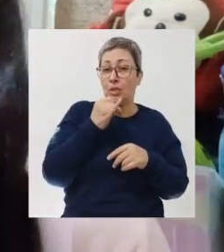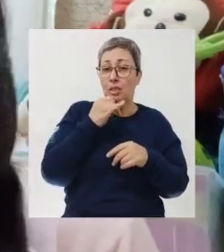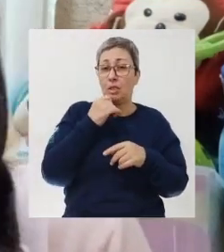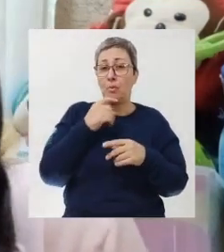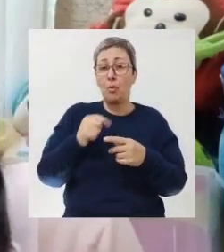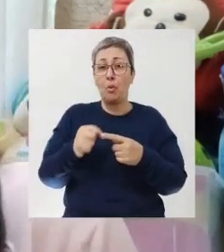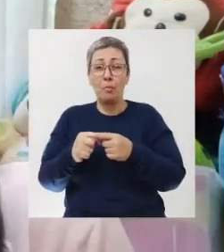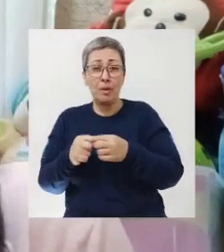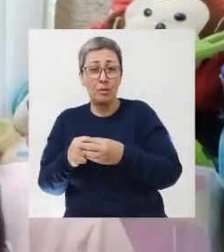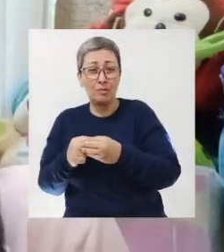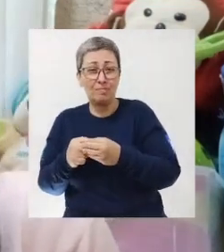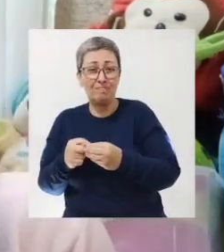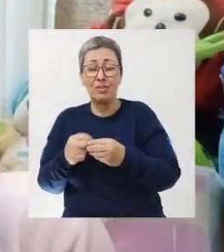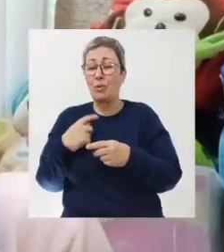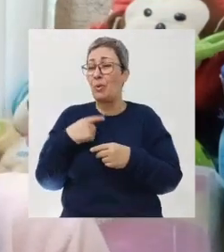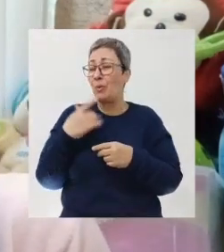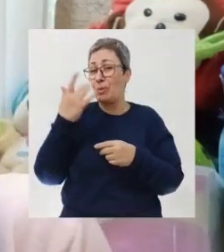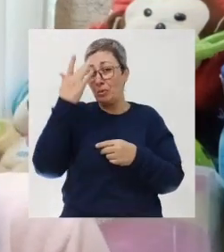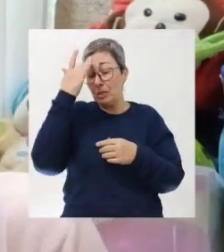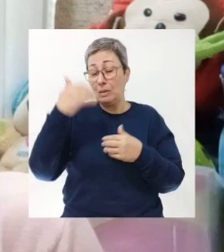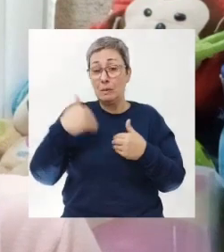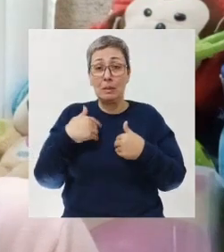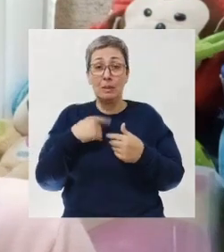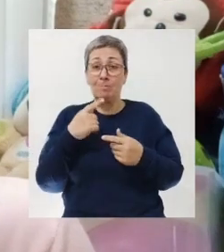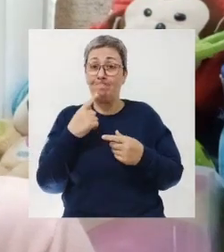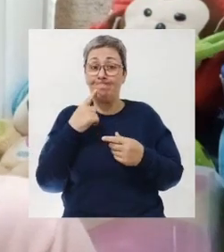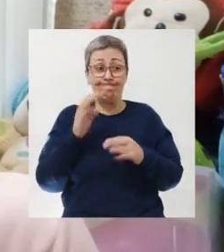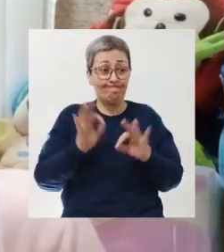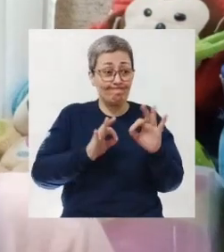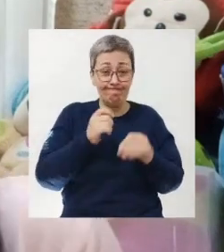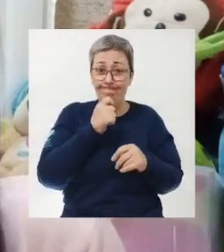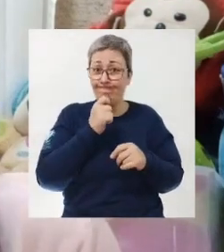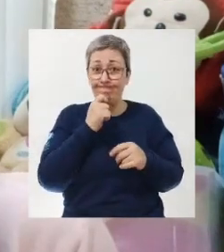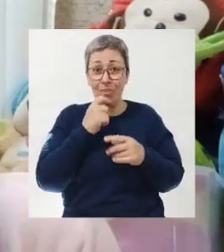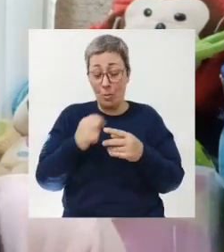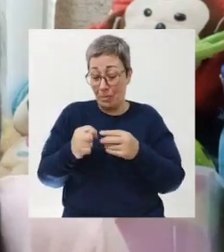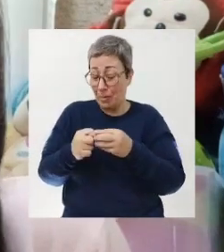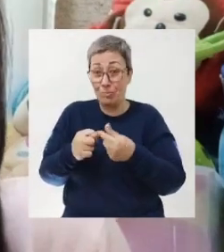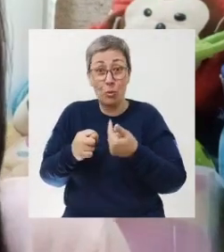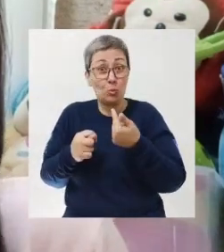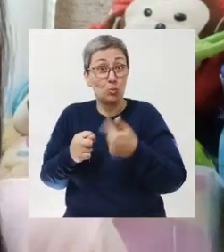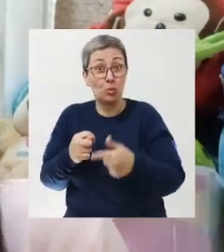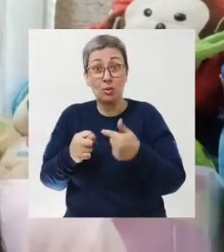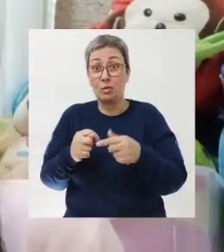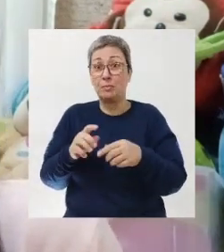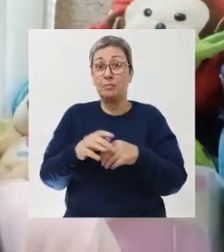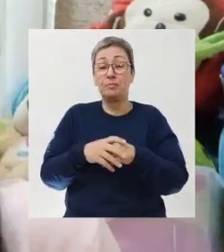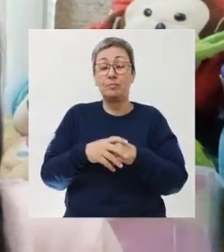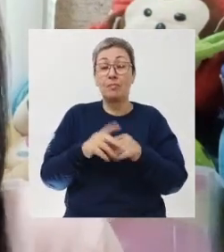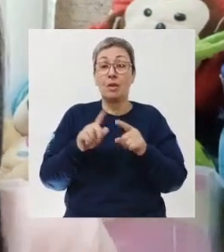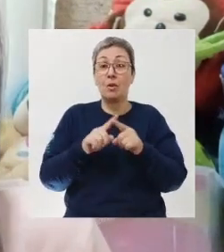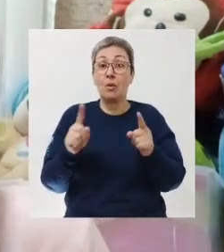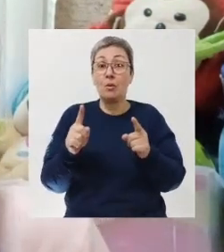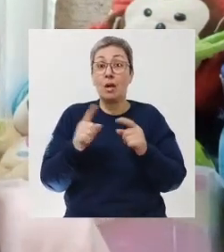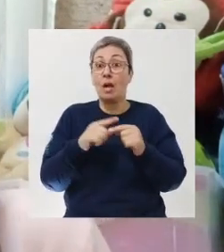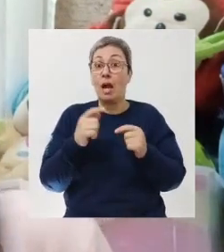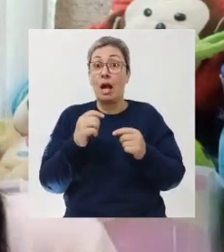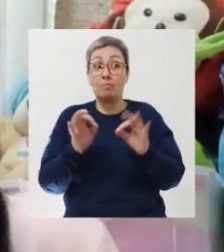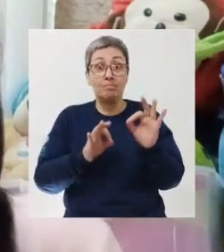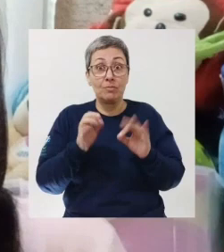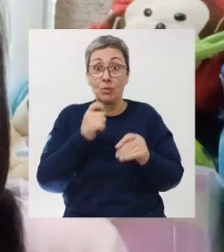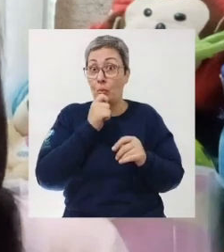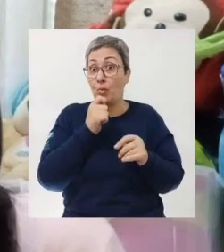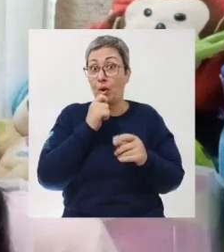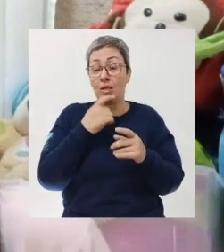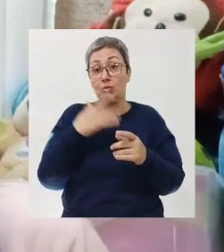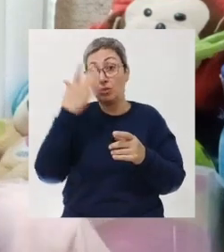por exemplo, o bico do peito, né? Meu corpo não estava preparado, eu não tinha bico nenhum, né? E meu